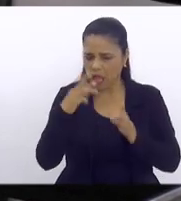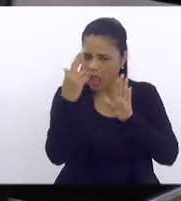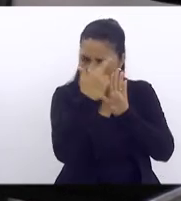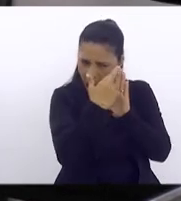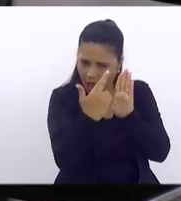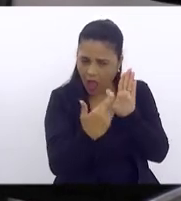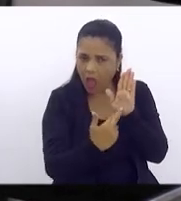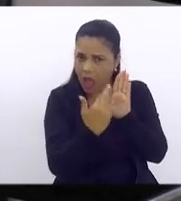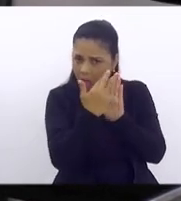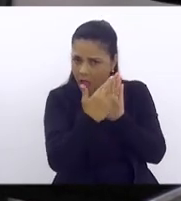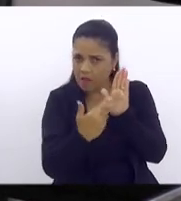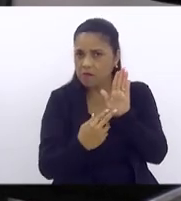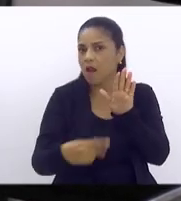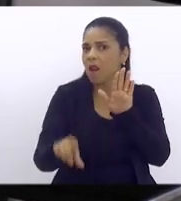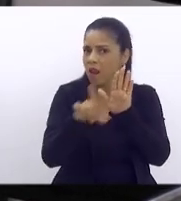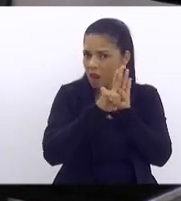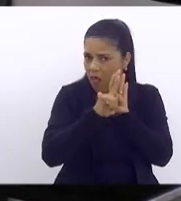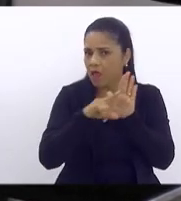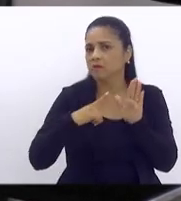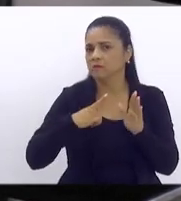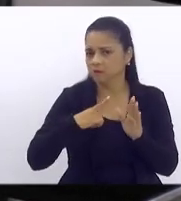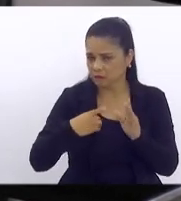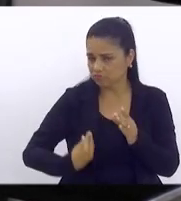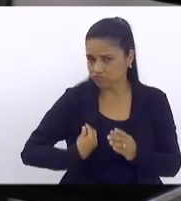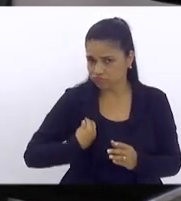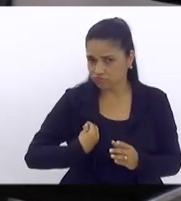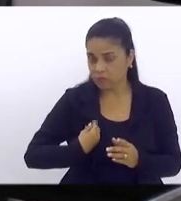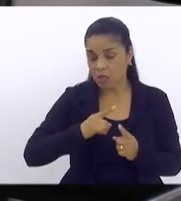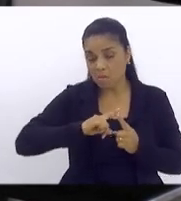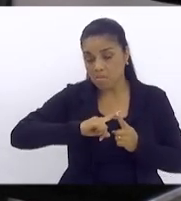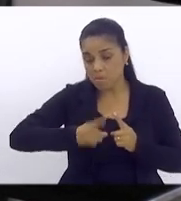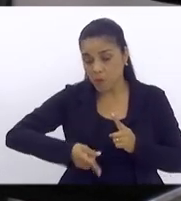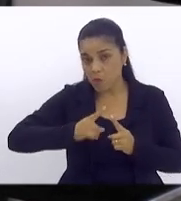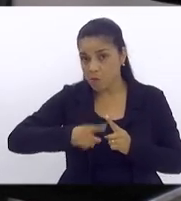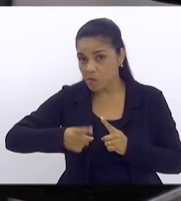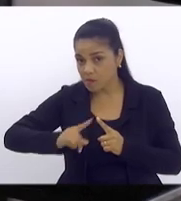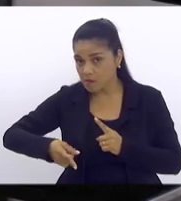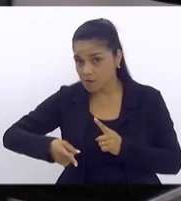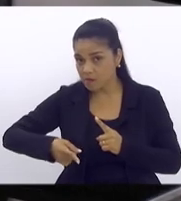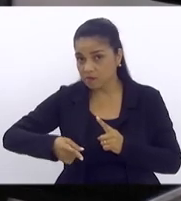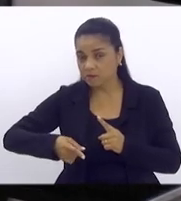normas, legislação, que proibiriam